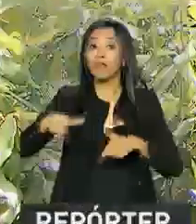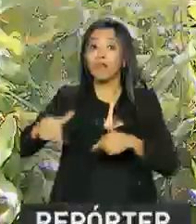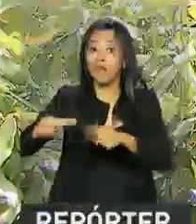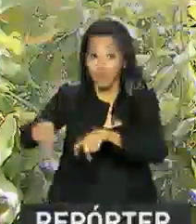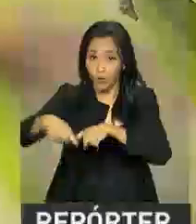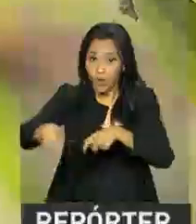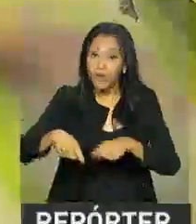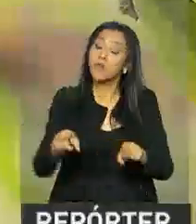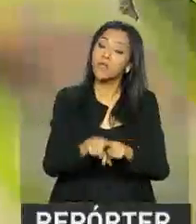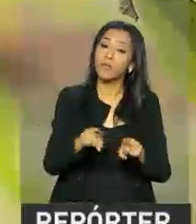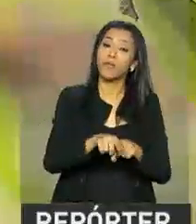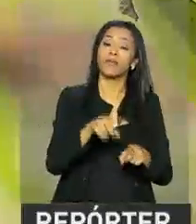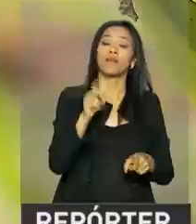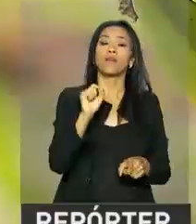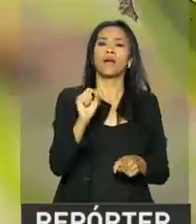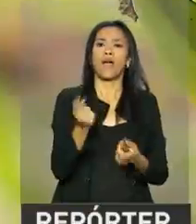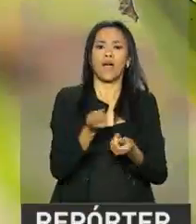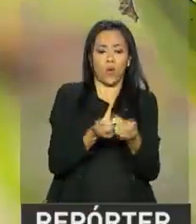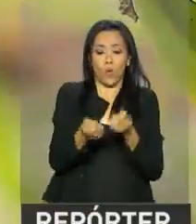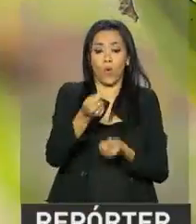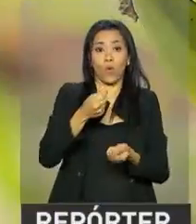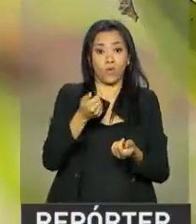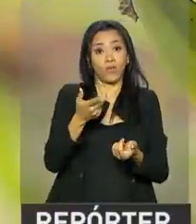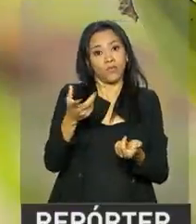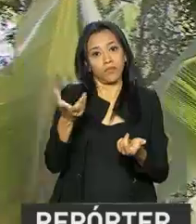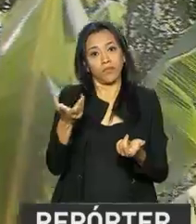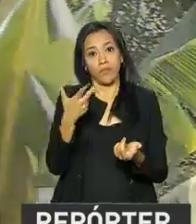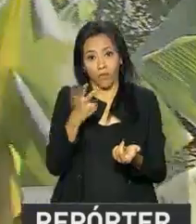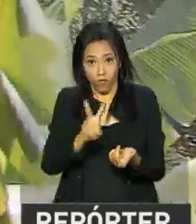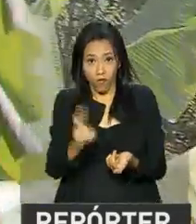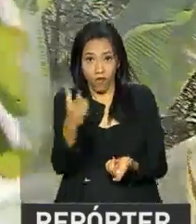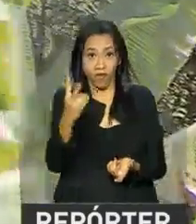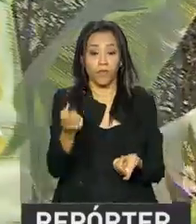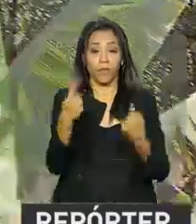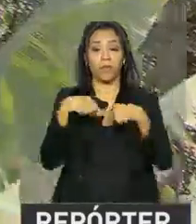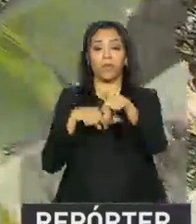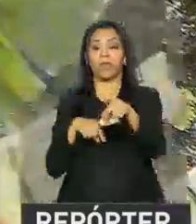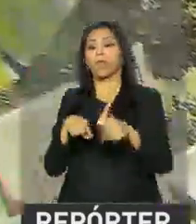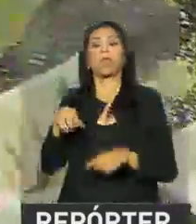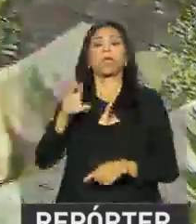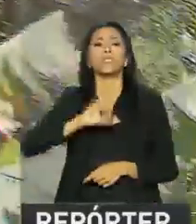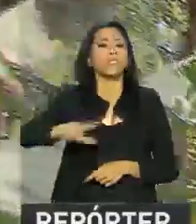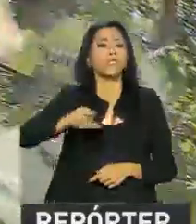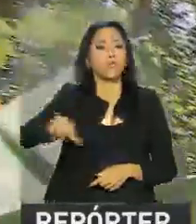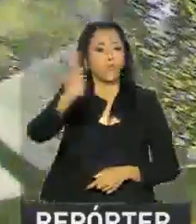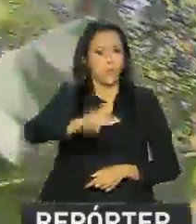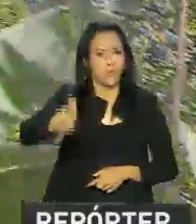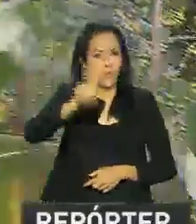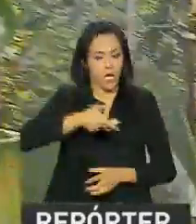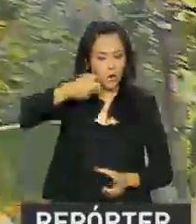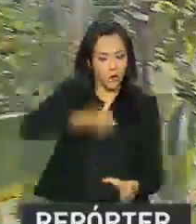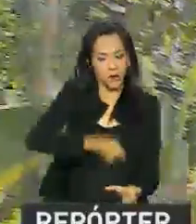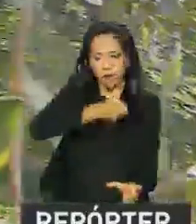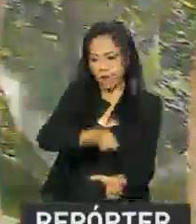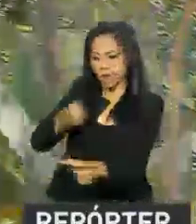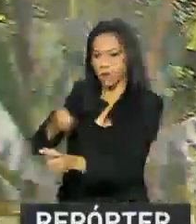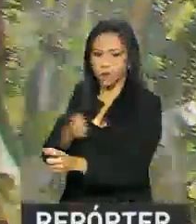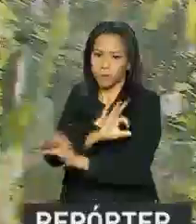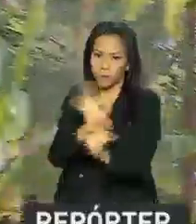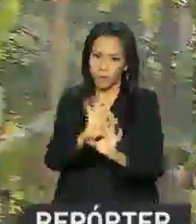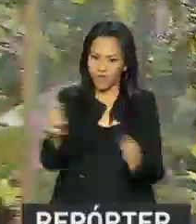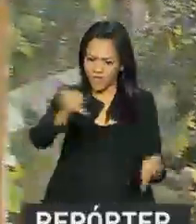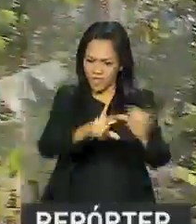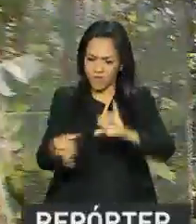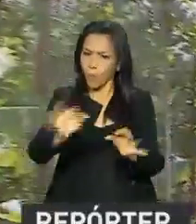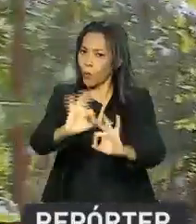quanto também Melhora para ele a questão Econômica né de maior rentabilidade além de não usar agrotóxicos a produção de orgânicos